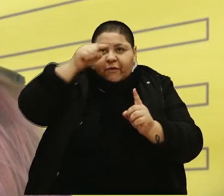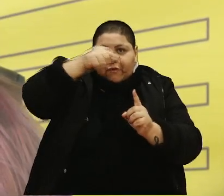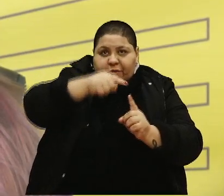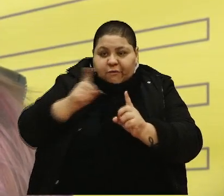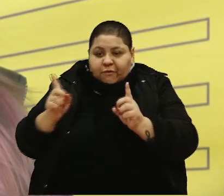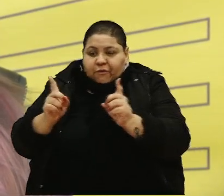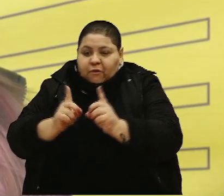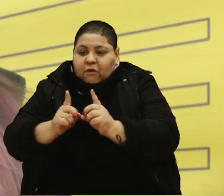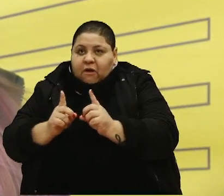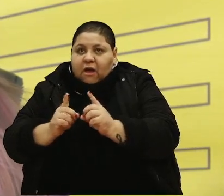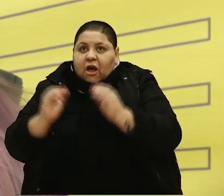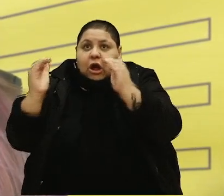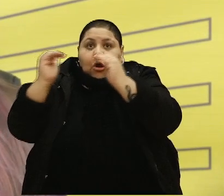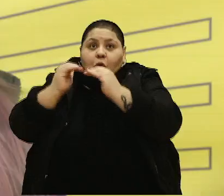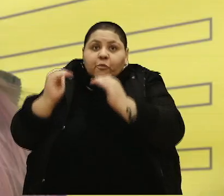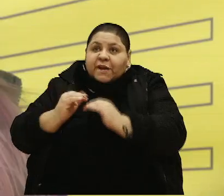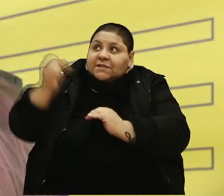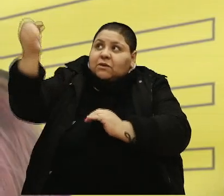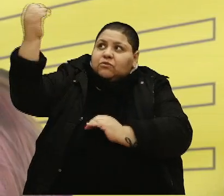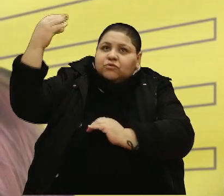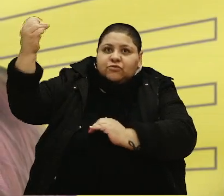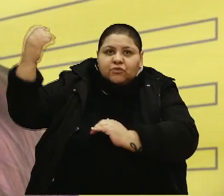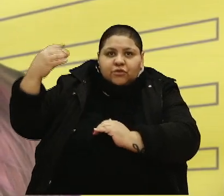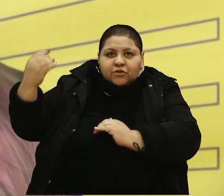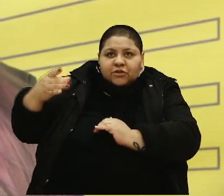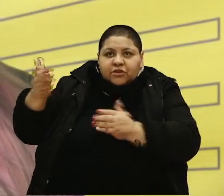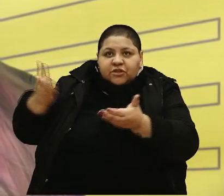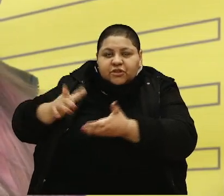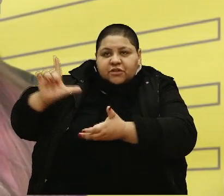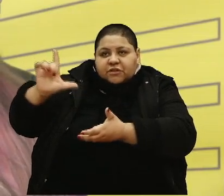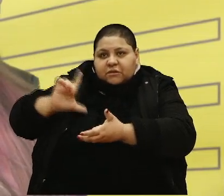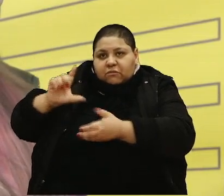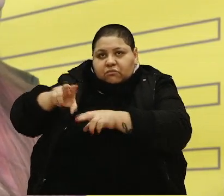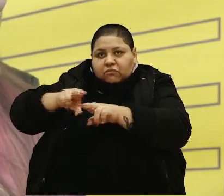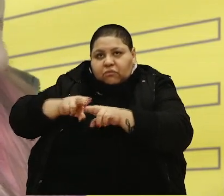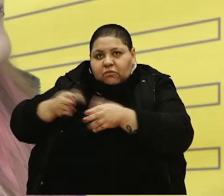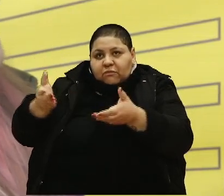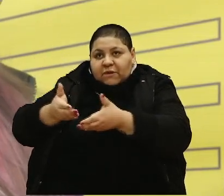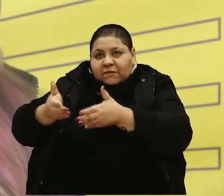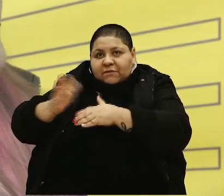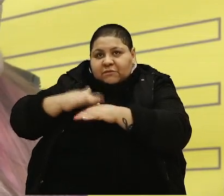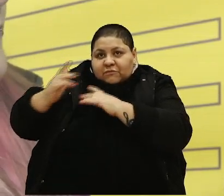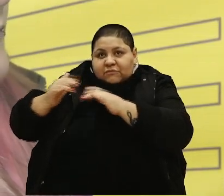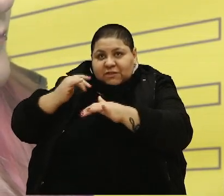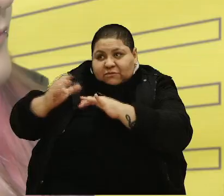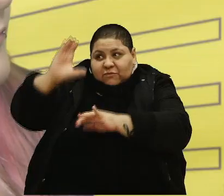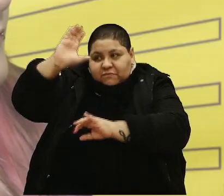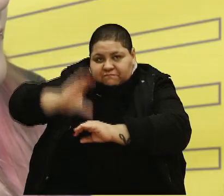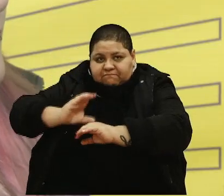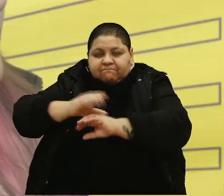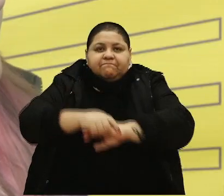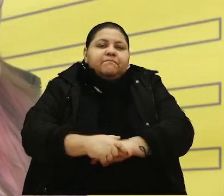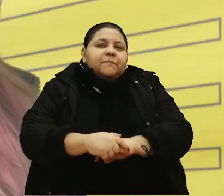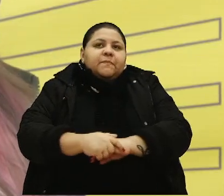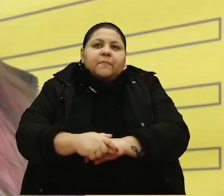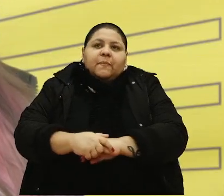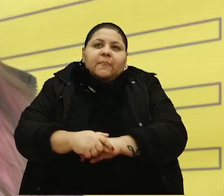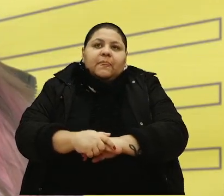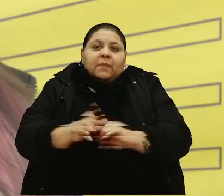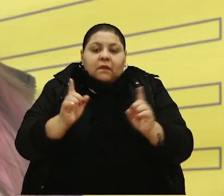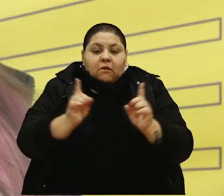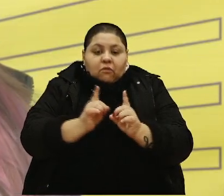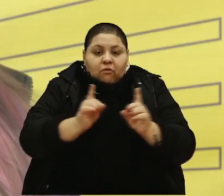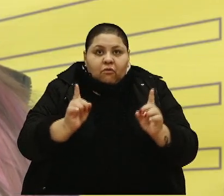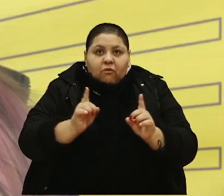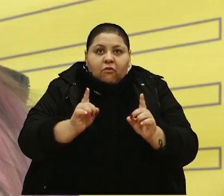a sincronização dos semáforos que lá existem. Com isso, você já dá mais mobilidade aos cidadãos. A médio prazo